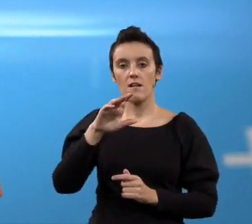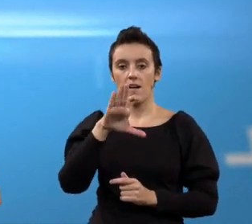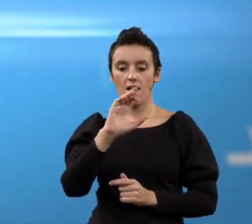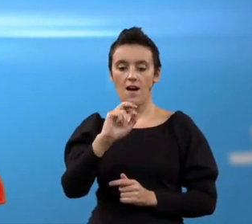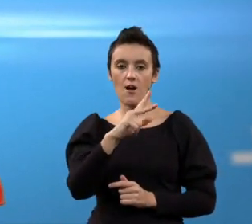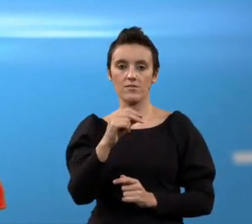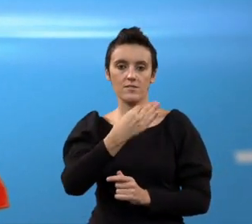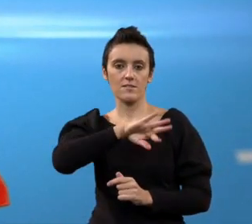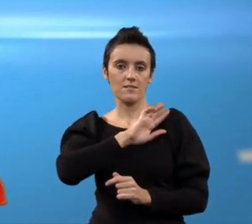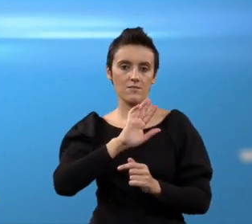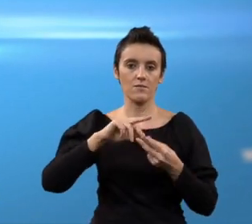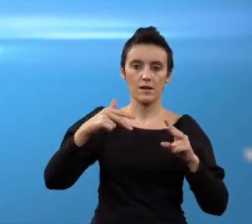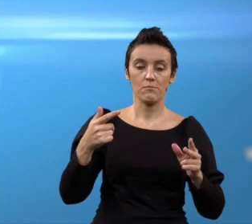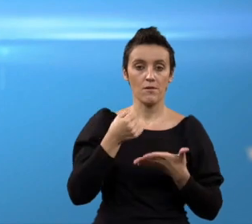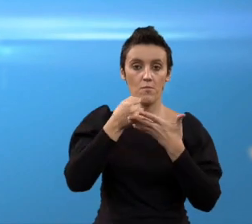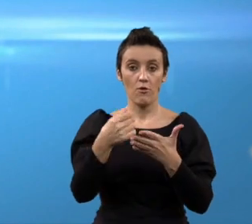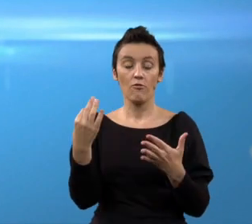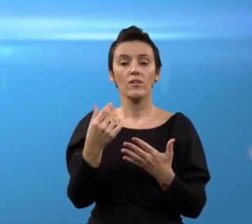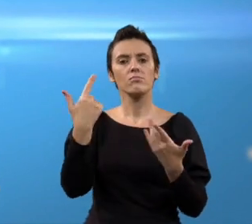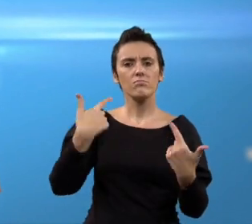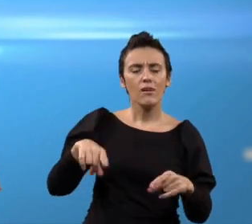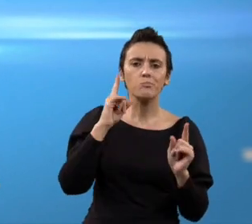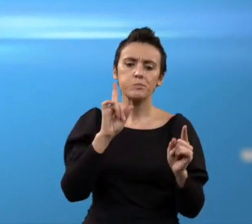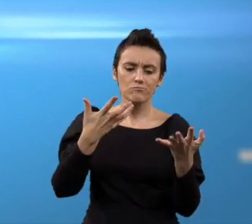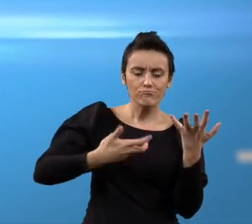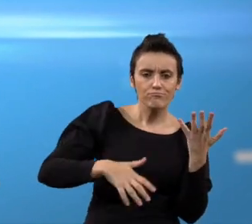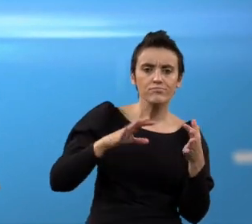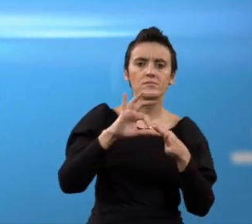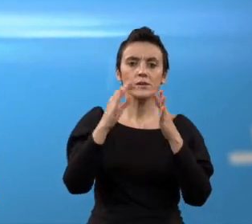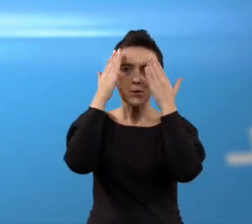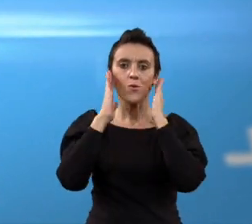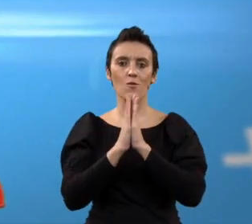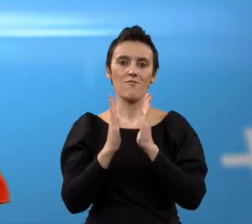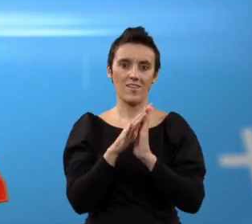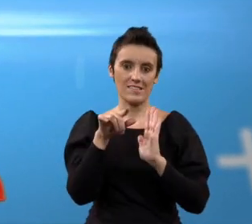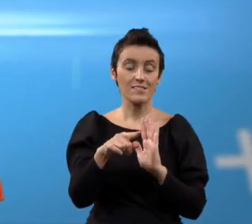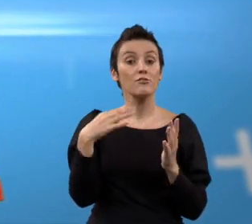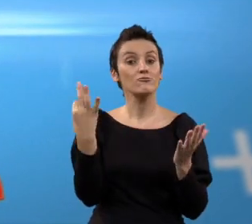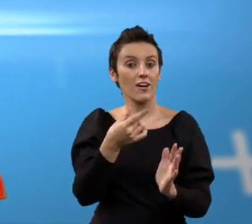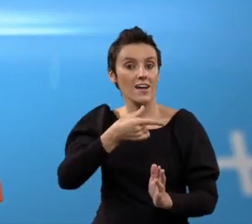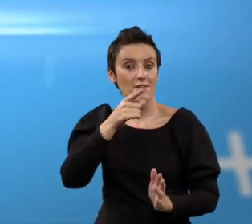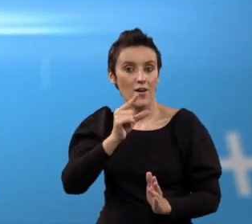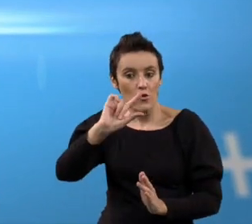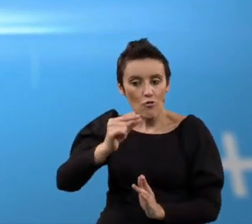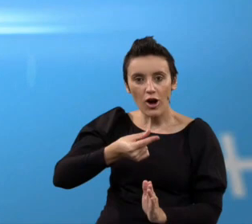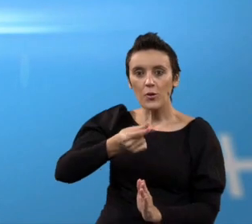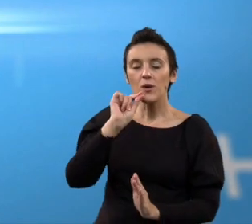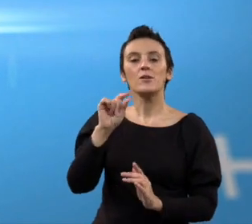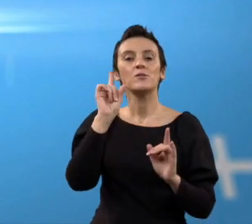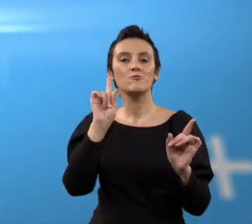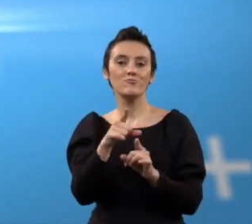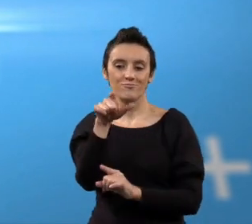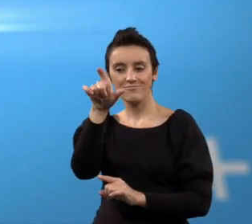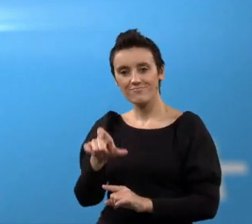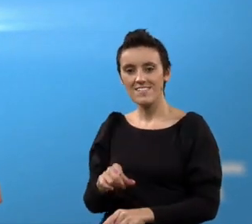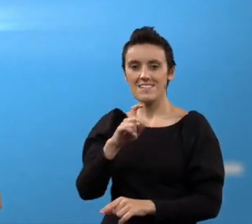Coimbra. Inclui concertos no Café Concerto do Convento de São Francisco. Tomámos um café curto com o músico André Turquesa para